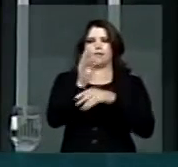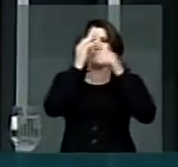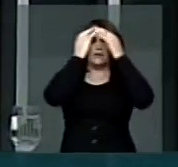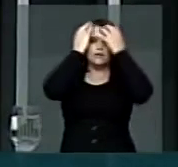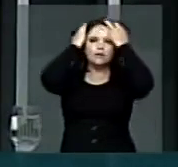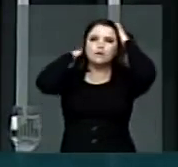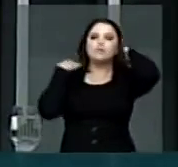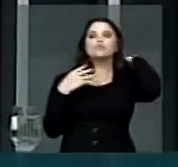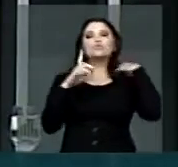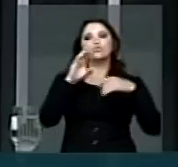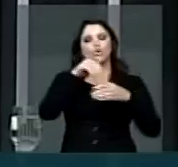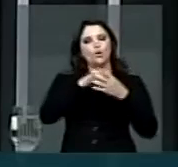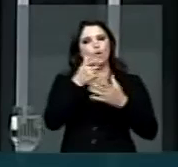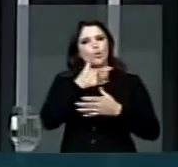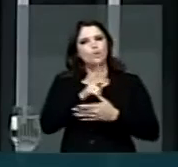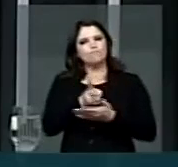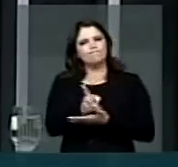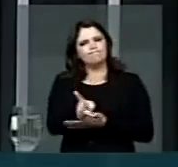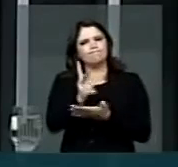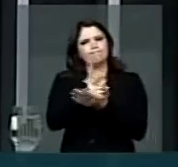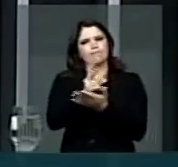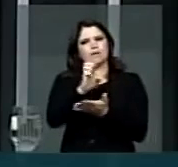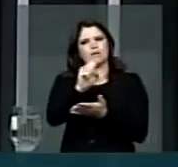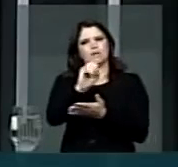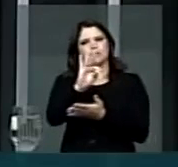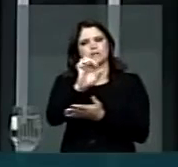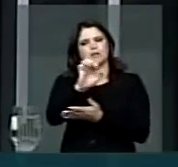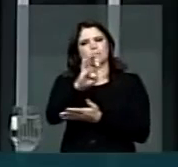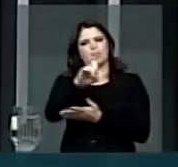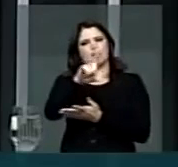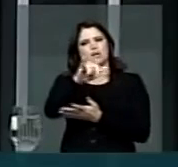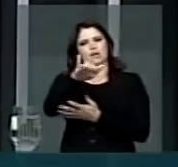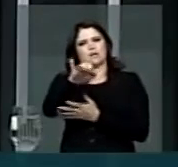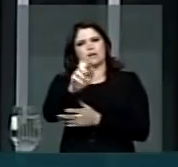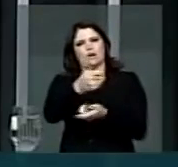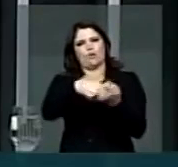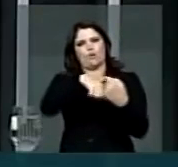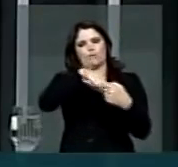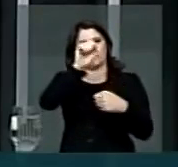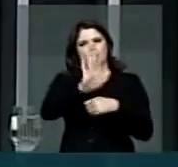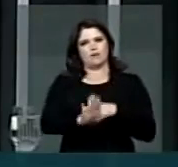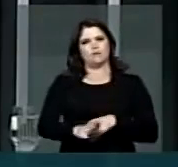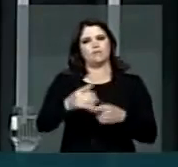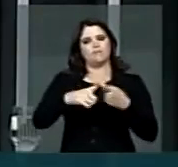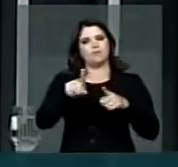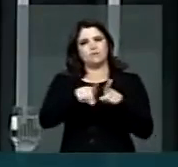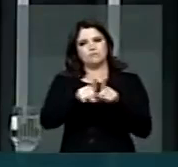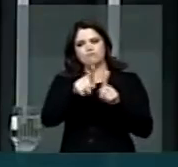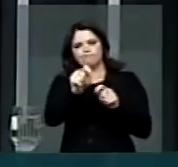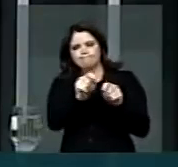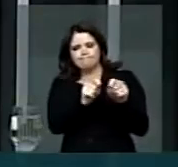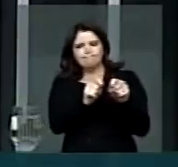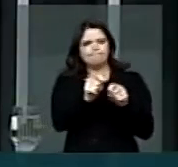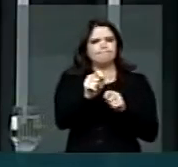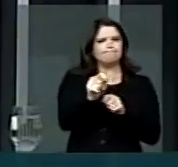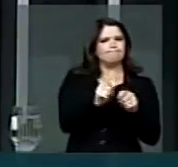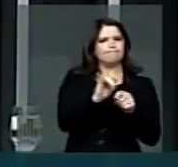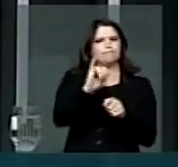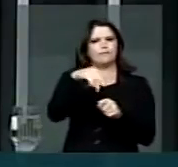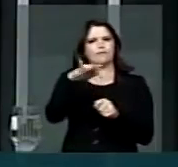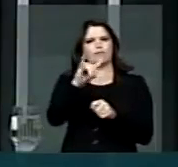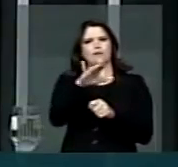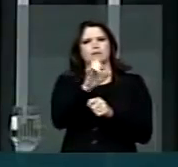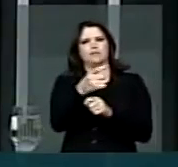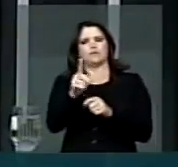não apenas manteve a estabilidade da economia nacional, mas também controlou a inflação, estimulou o